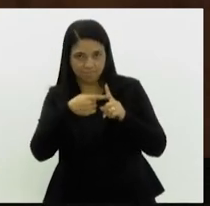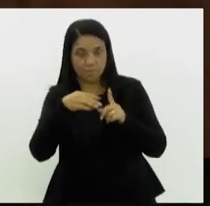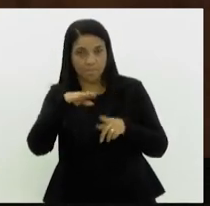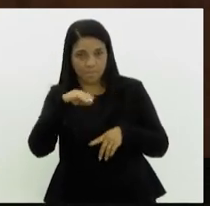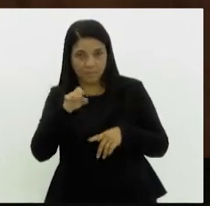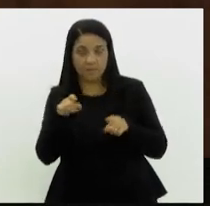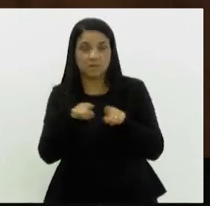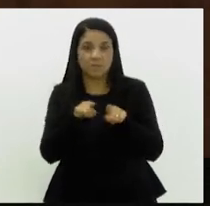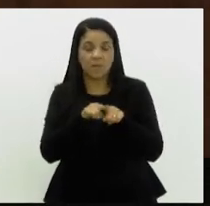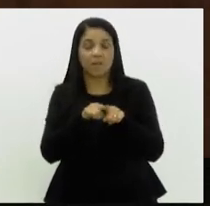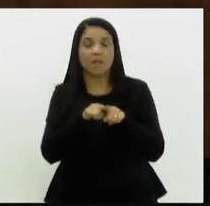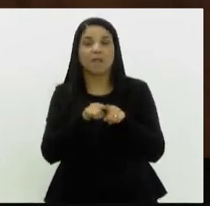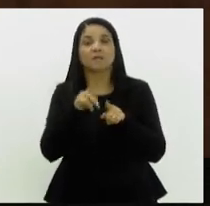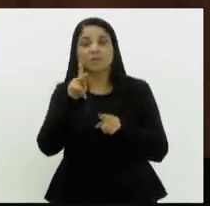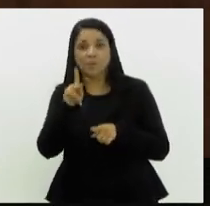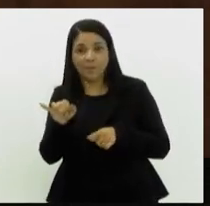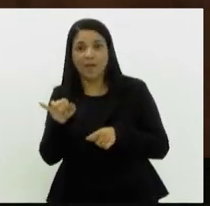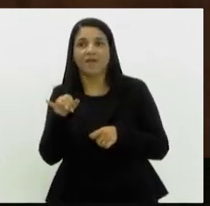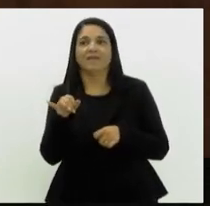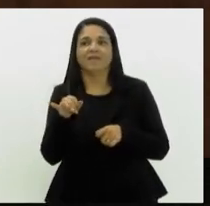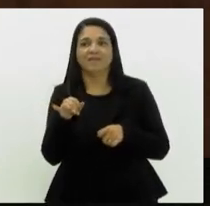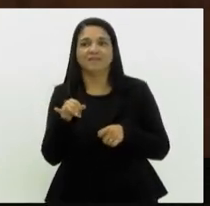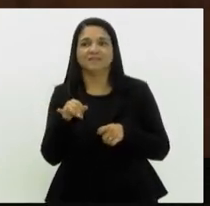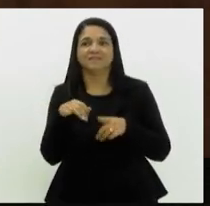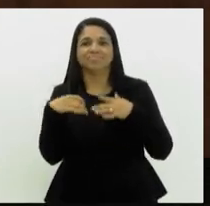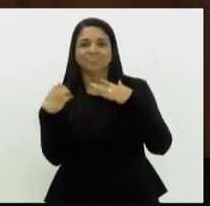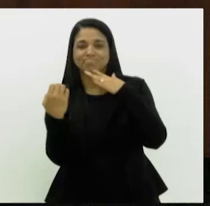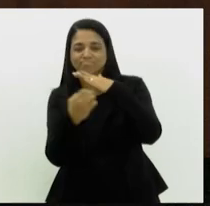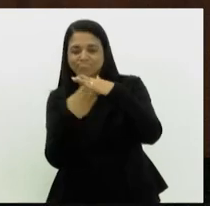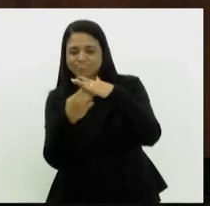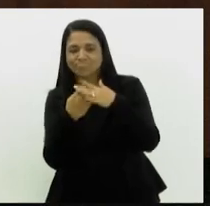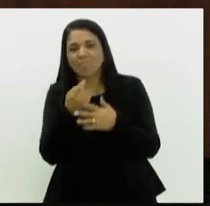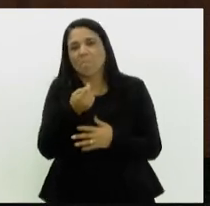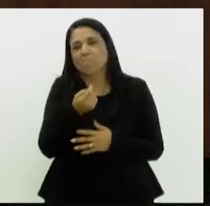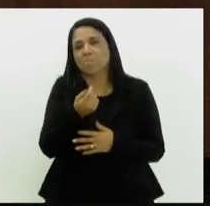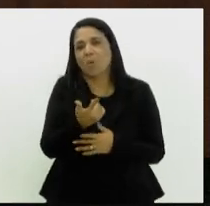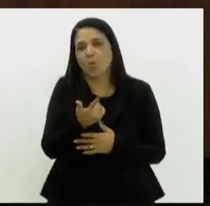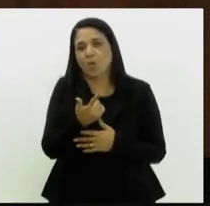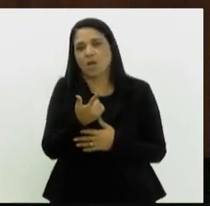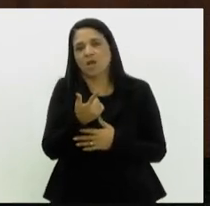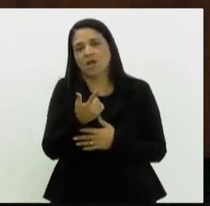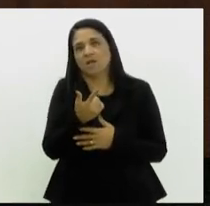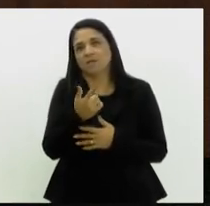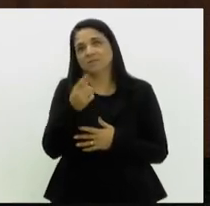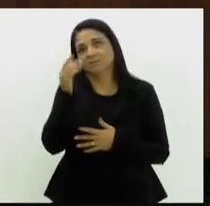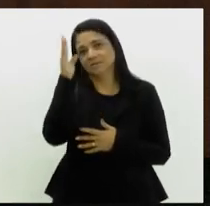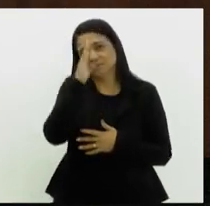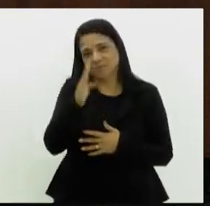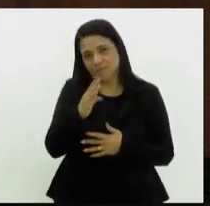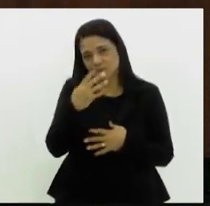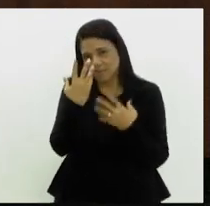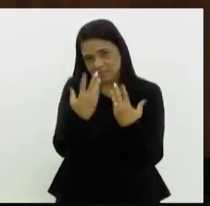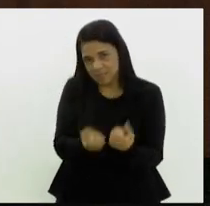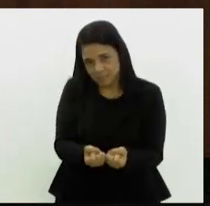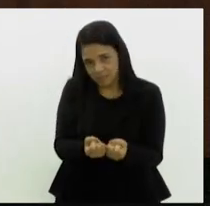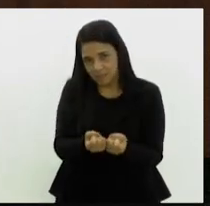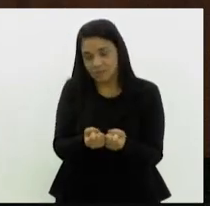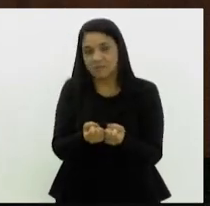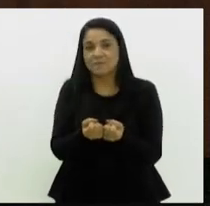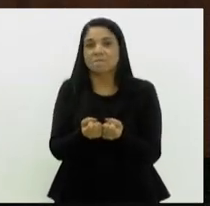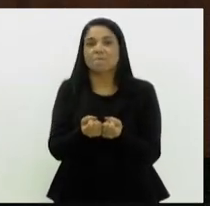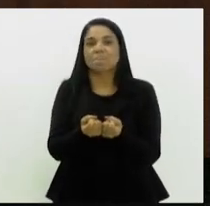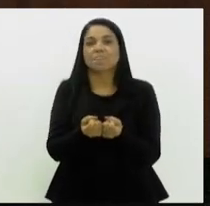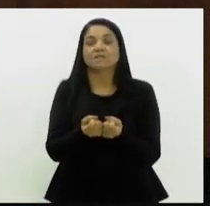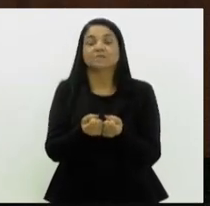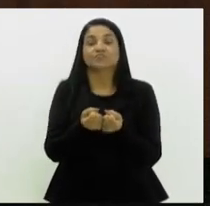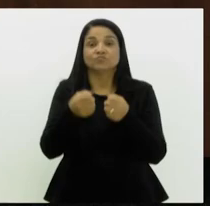do Programa Federal da Empresa Cidadã, que, infelizmente, poucas empresas a nível de Brasil estão aderindo. E, inclusive, vale lembrar que o próprio